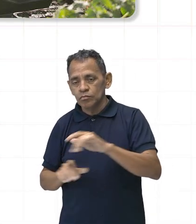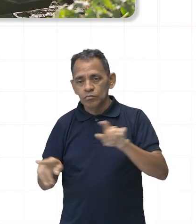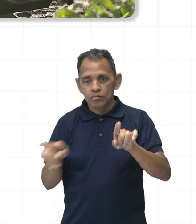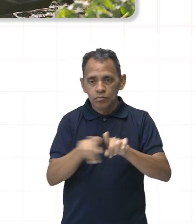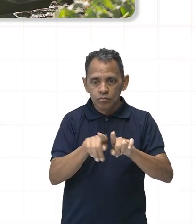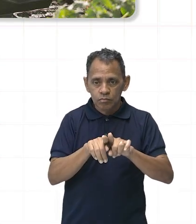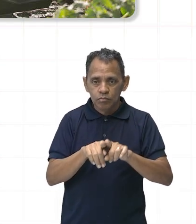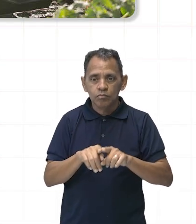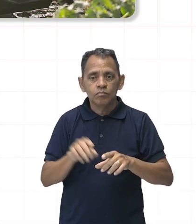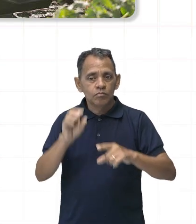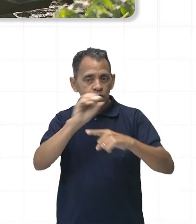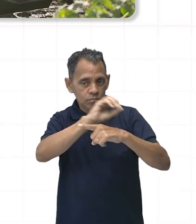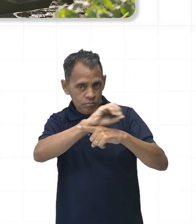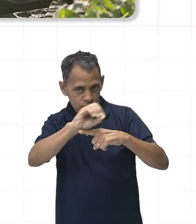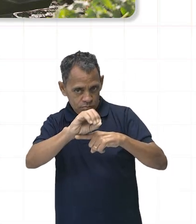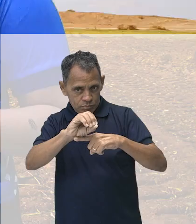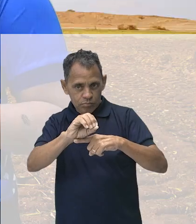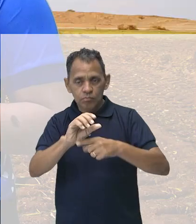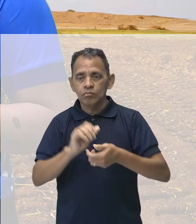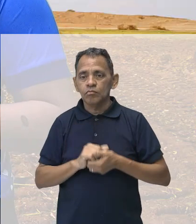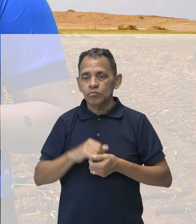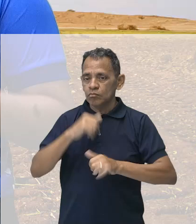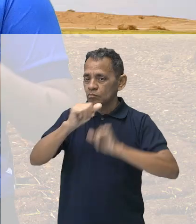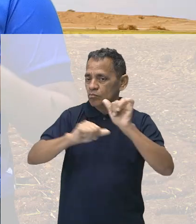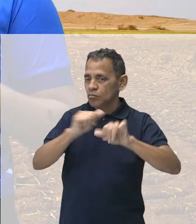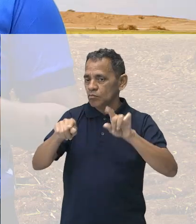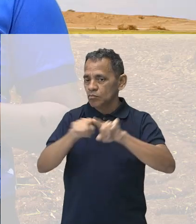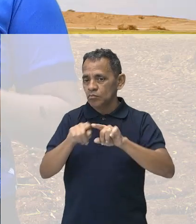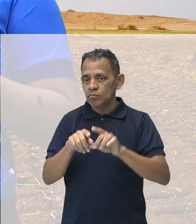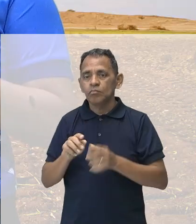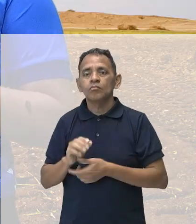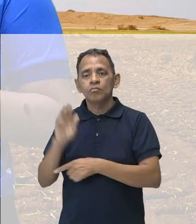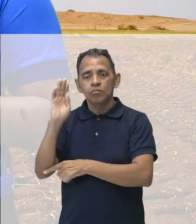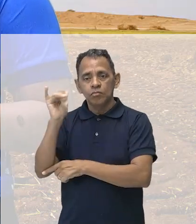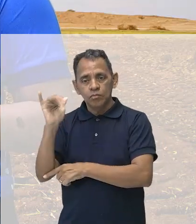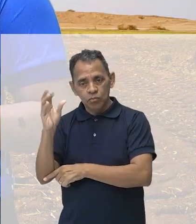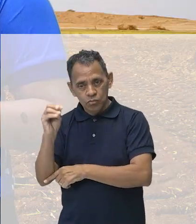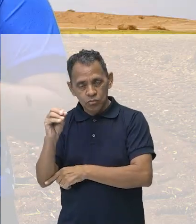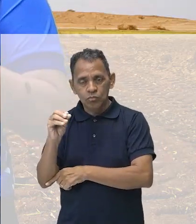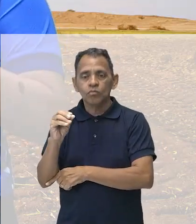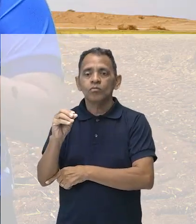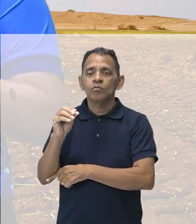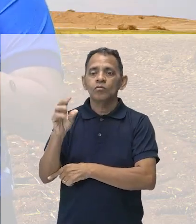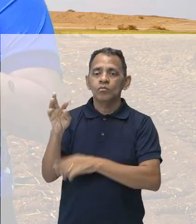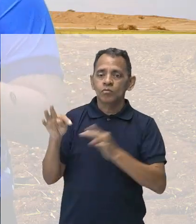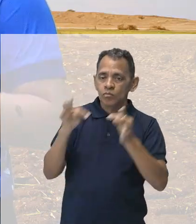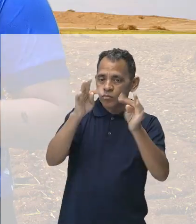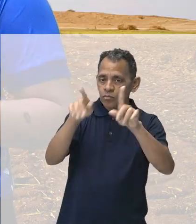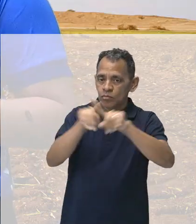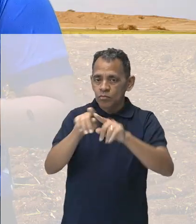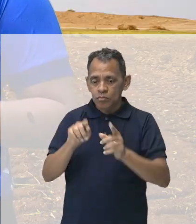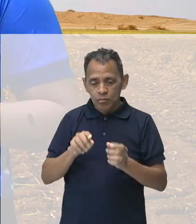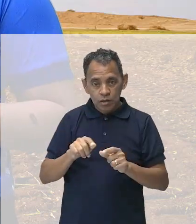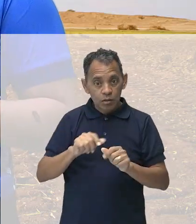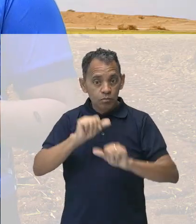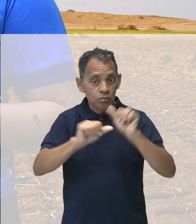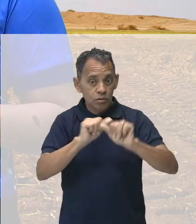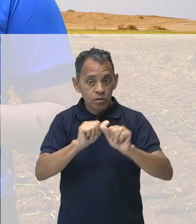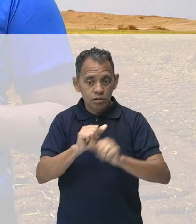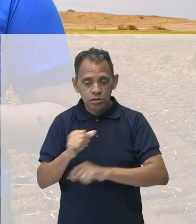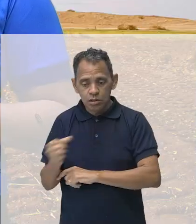organismos geneticamente modificados, nós também vamos estudar sobre as transições para o novo rural,